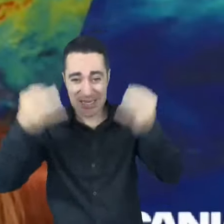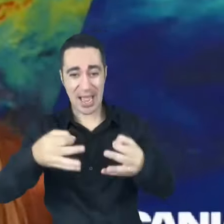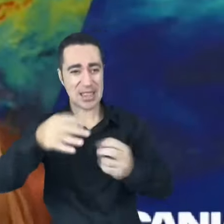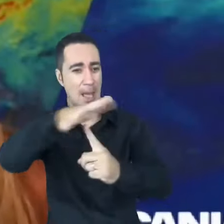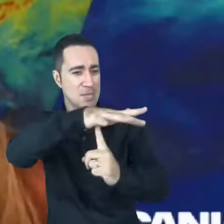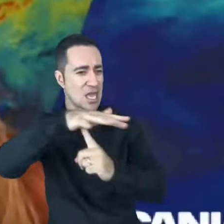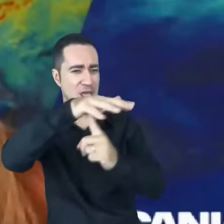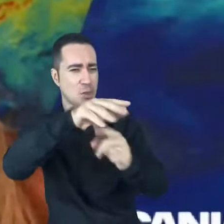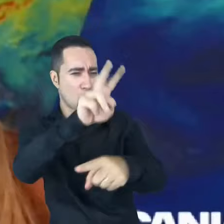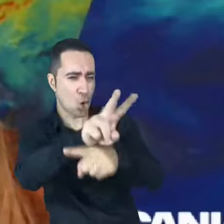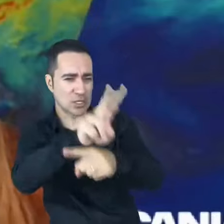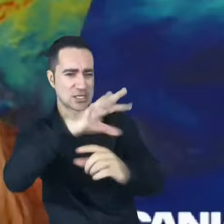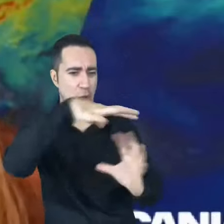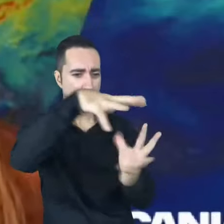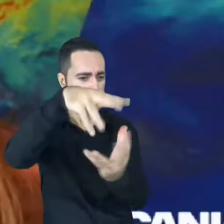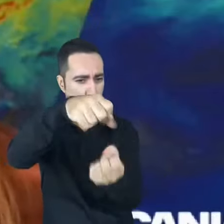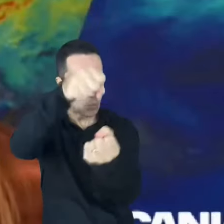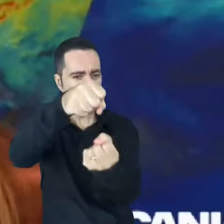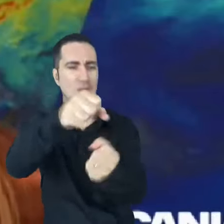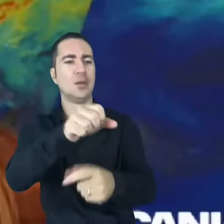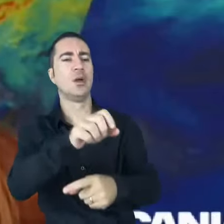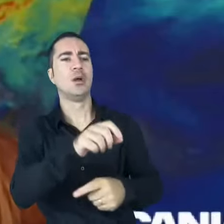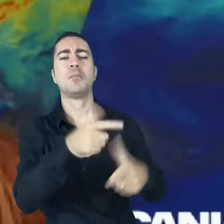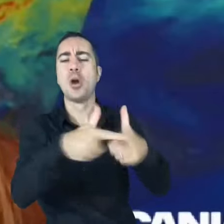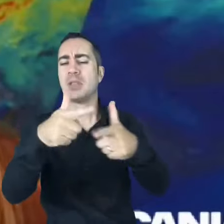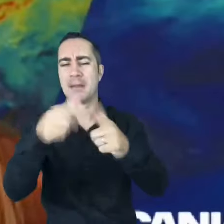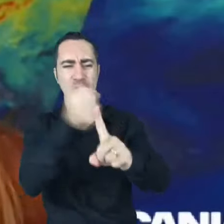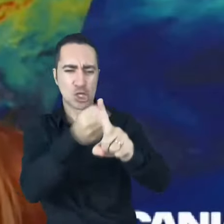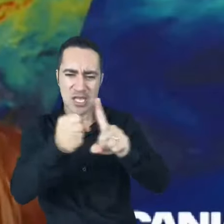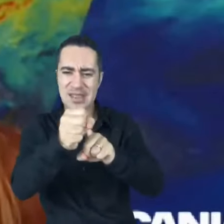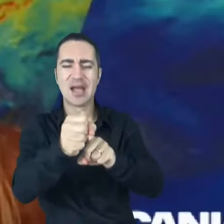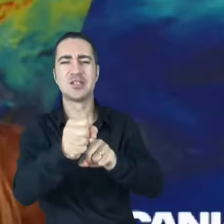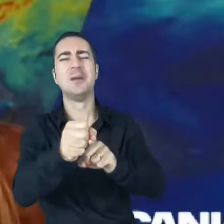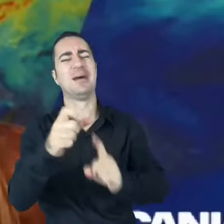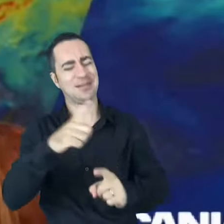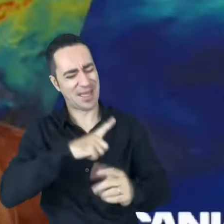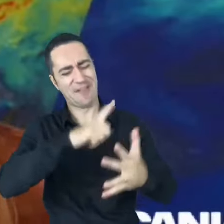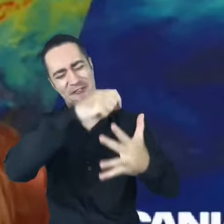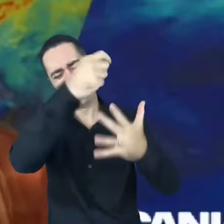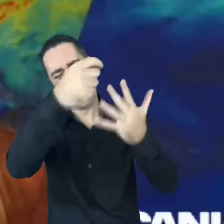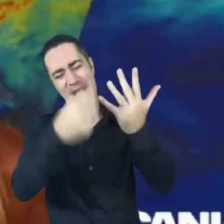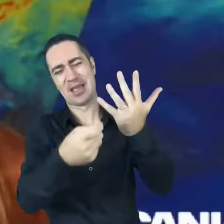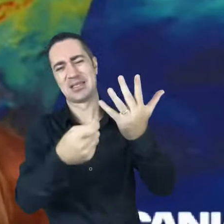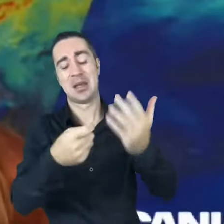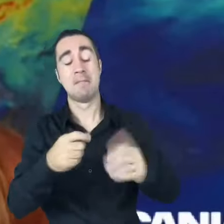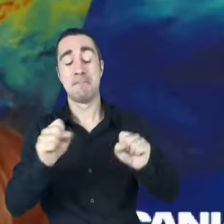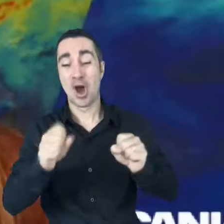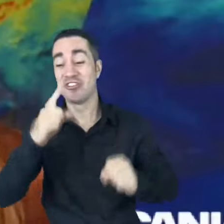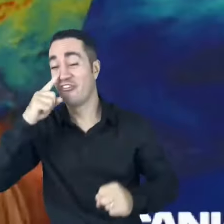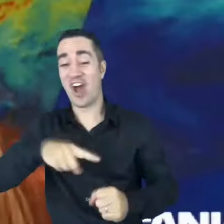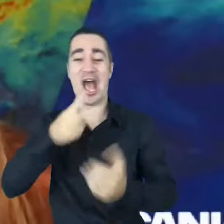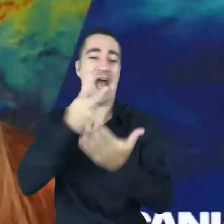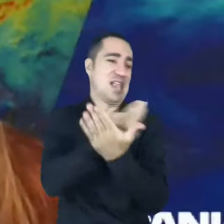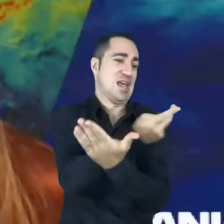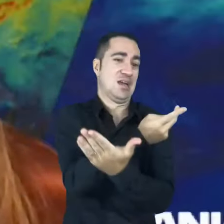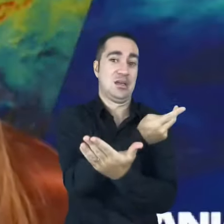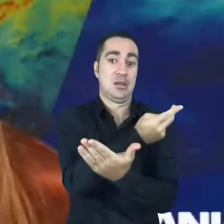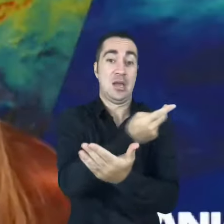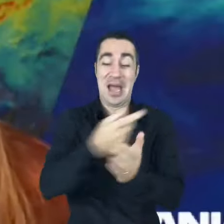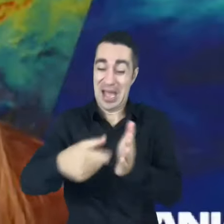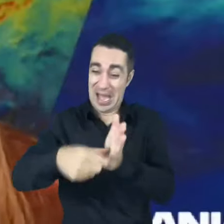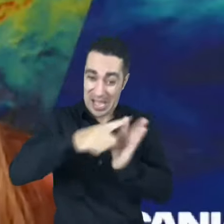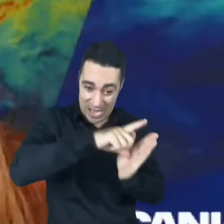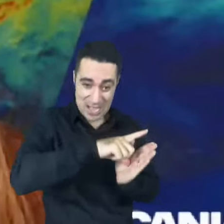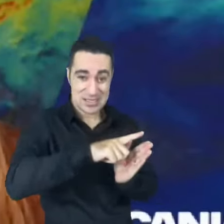para os problemas da sociedade. Há muito risco em falhar, porque se você não estabelece as fundações, assim